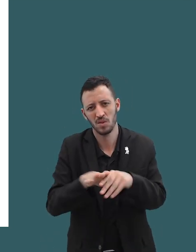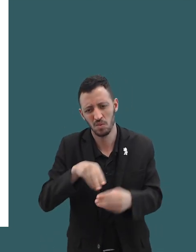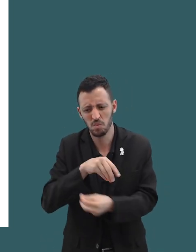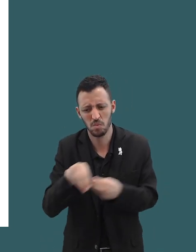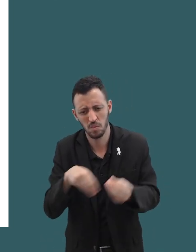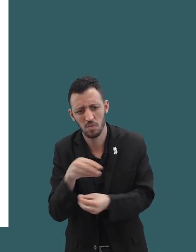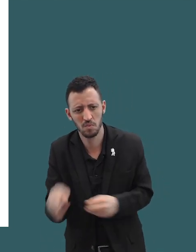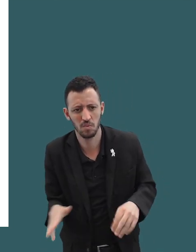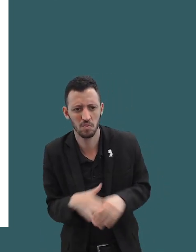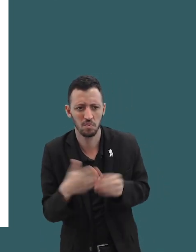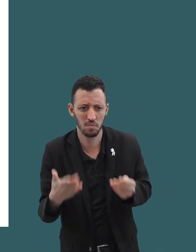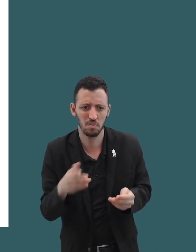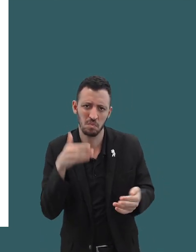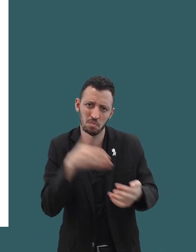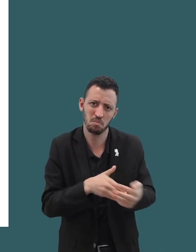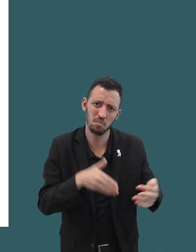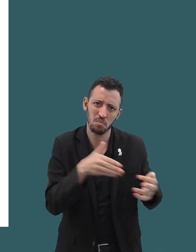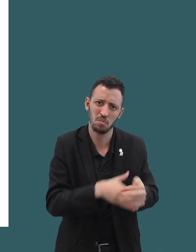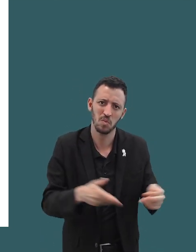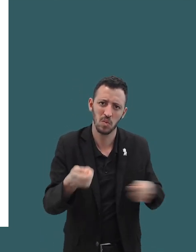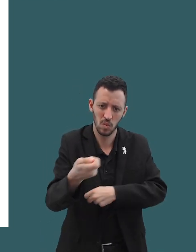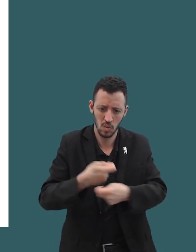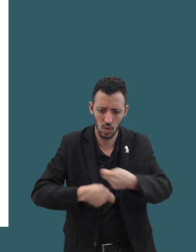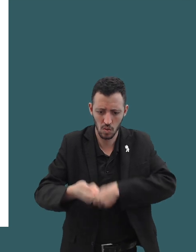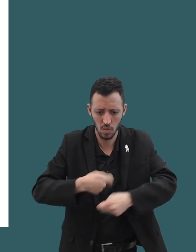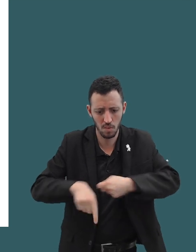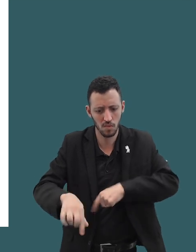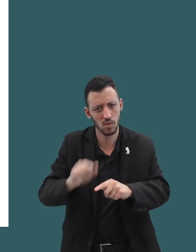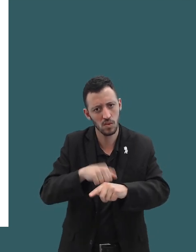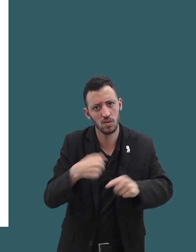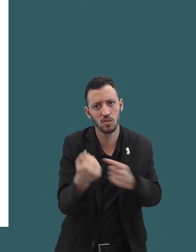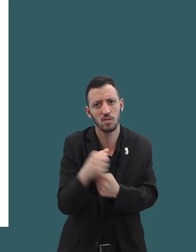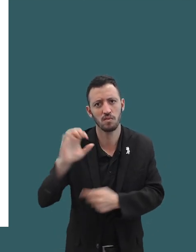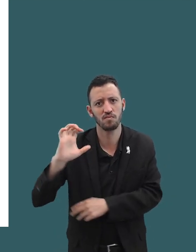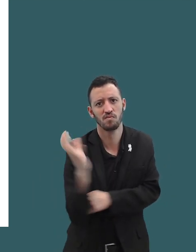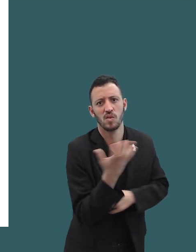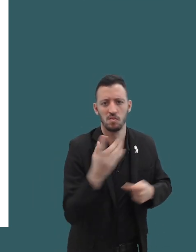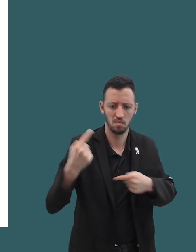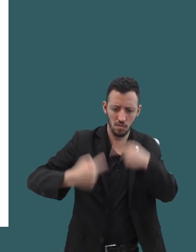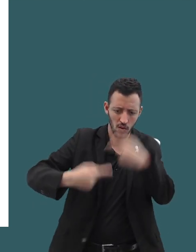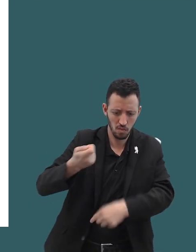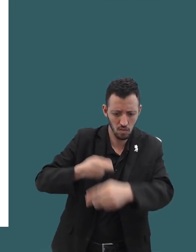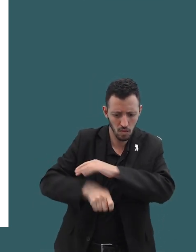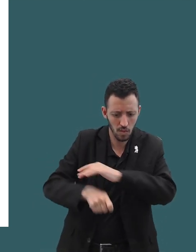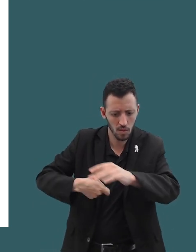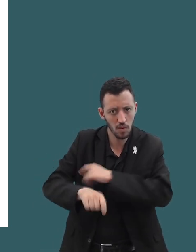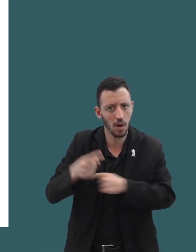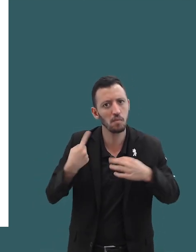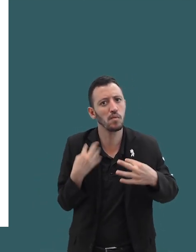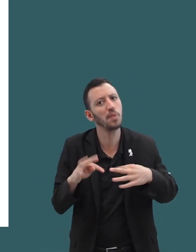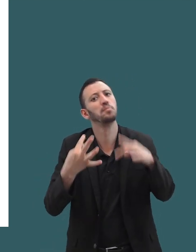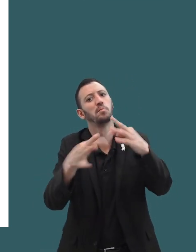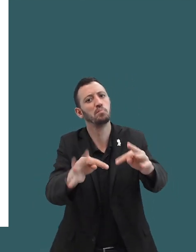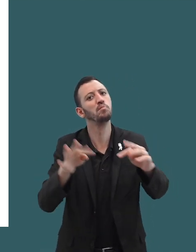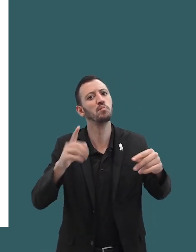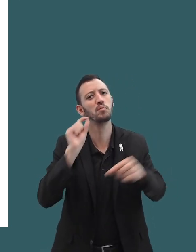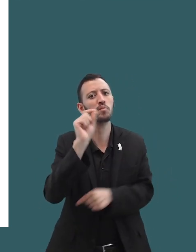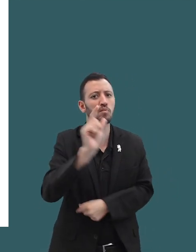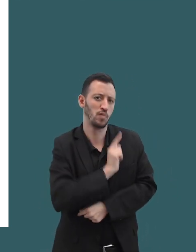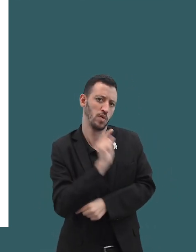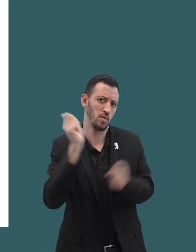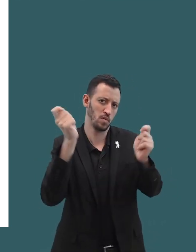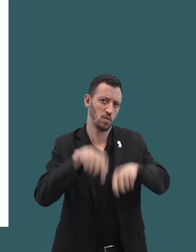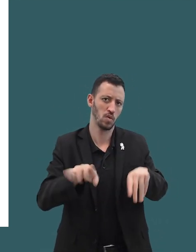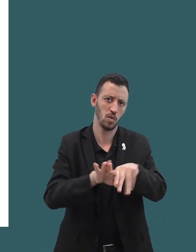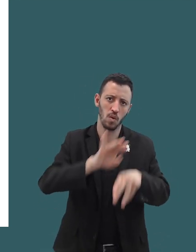mensurar os impactos econômicos, sociais, ambientais e políticos do investimento em ciência e tecnologia. É aquilo que um pouco